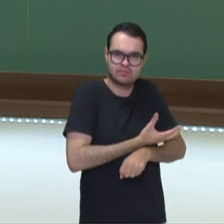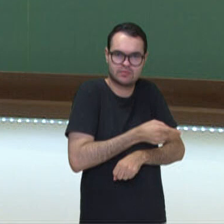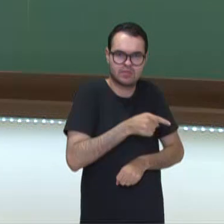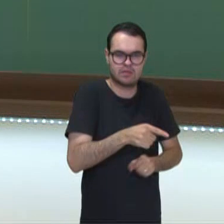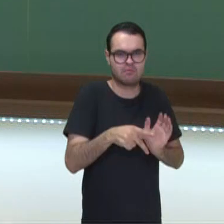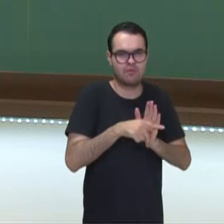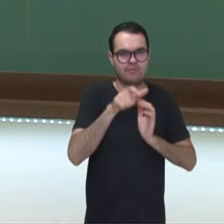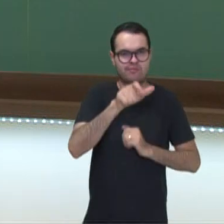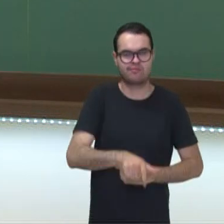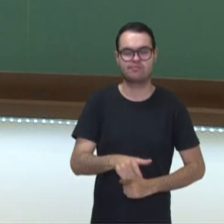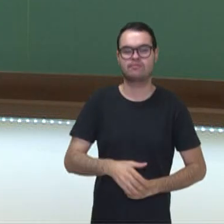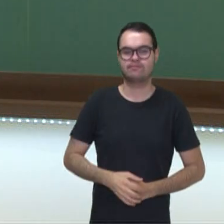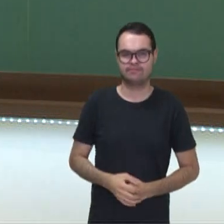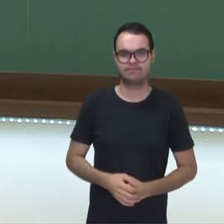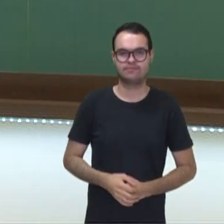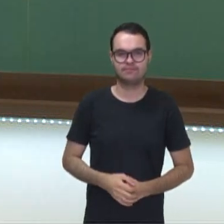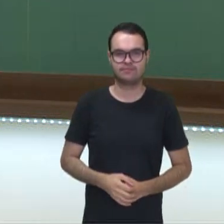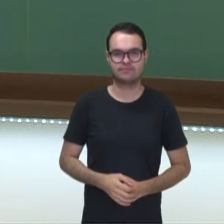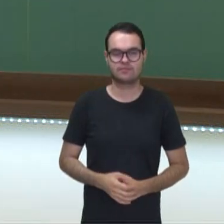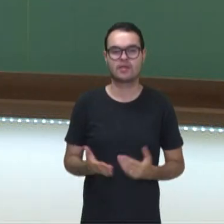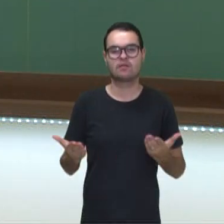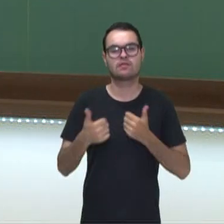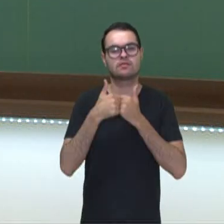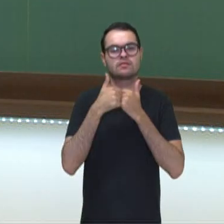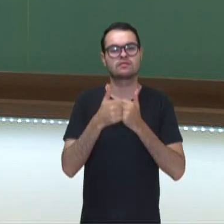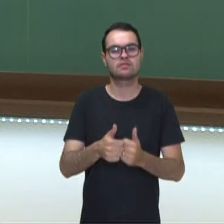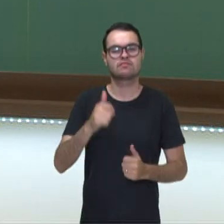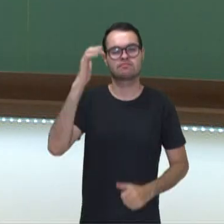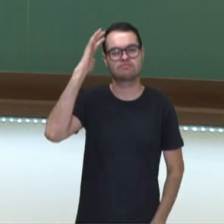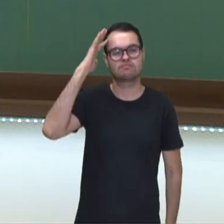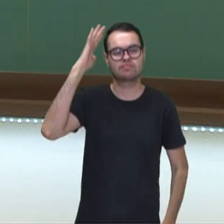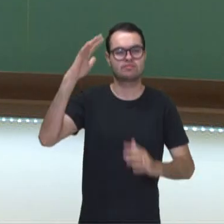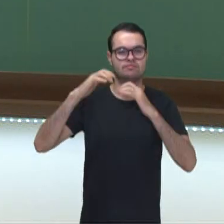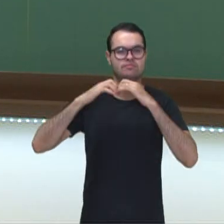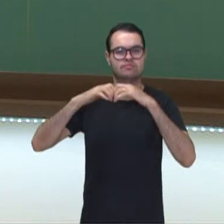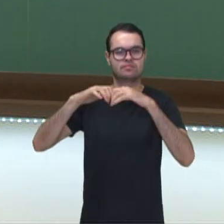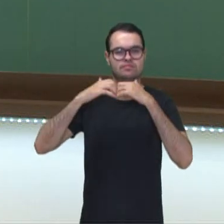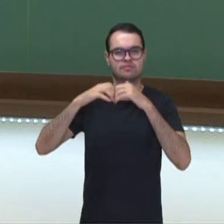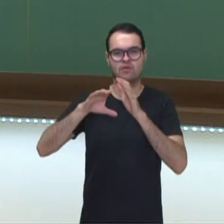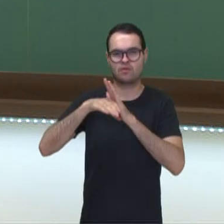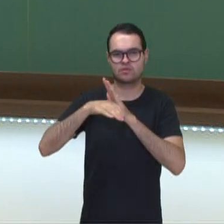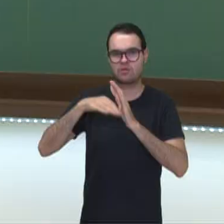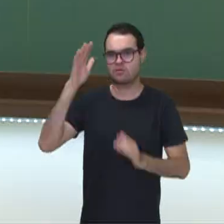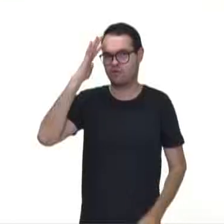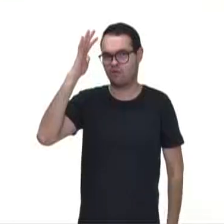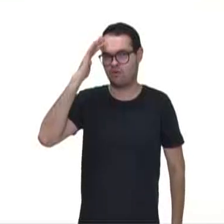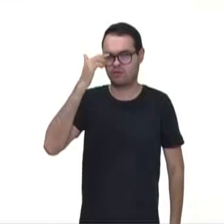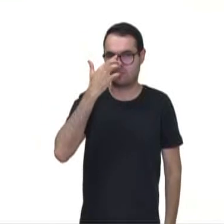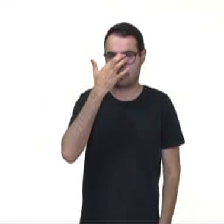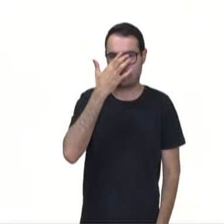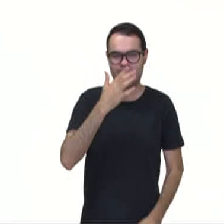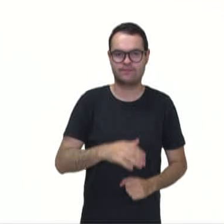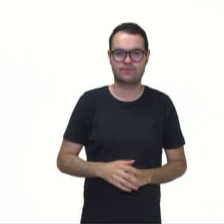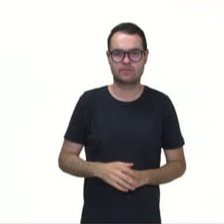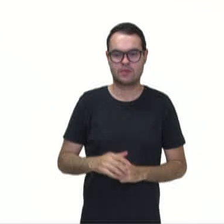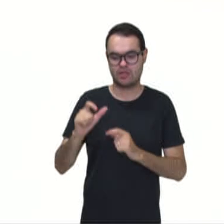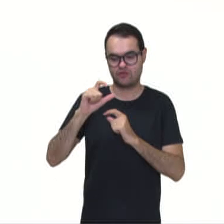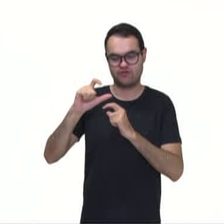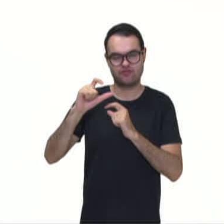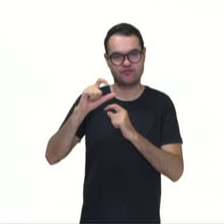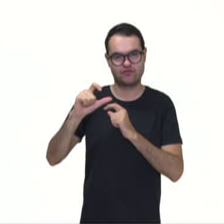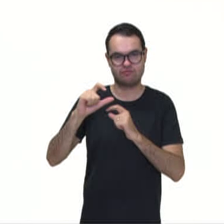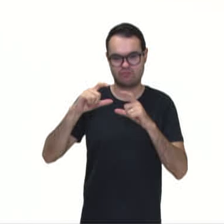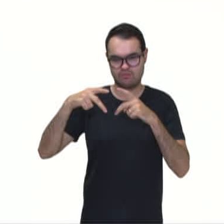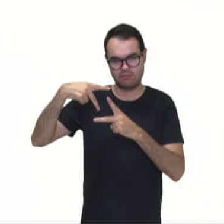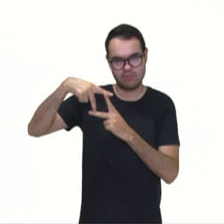personagem. Então, sigamos agora para uma reflexão conceitual e teórica. Tira de jornal ou tirinha,